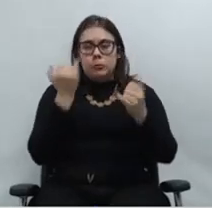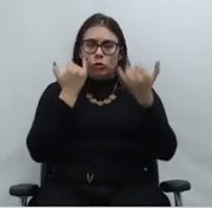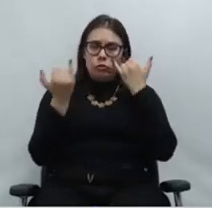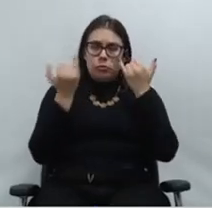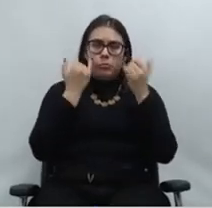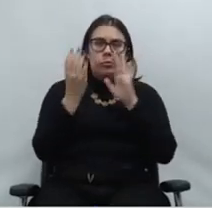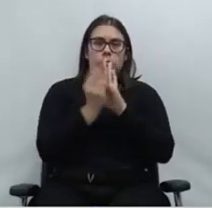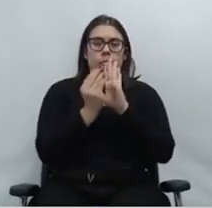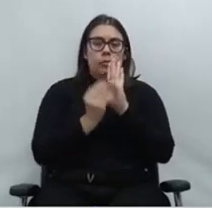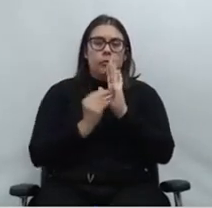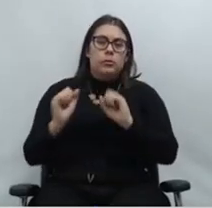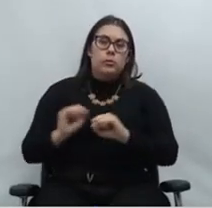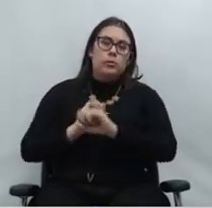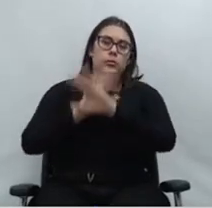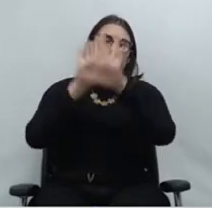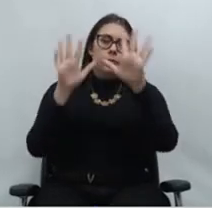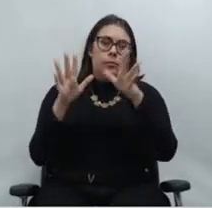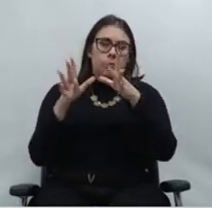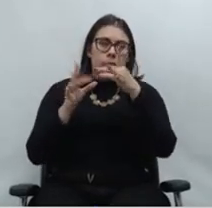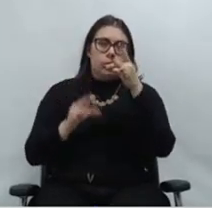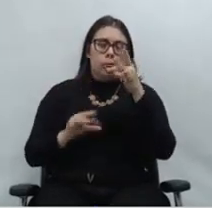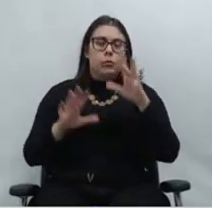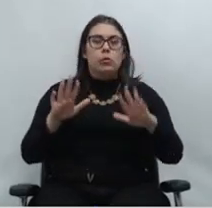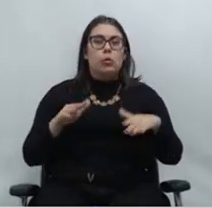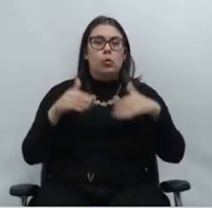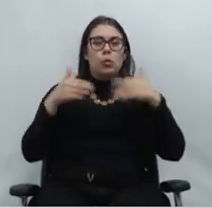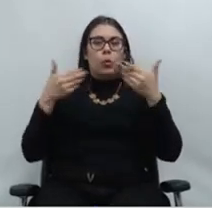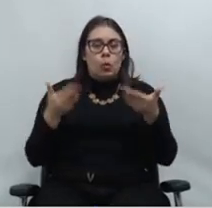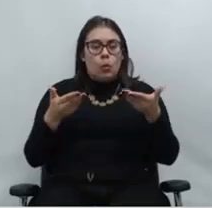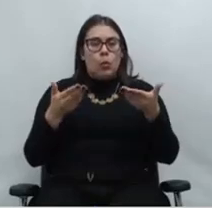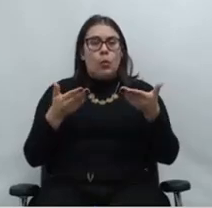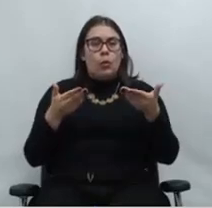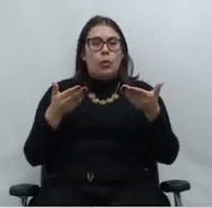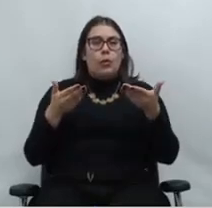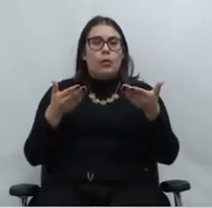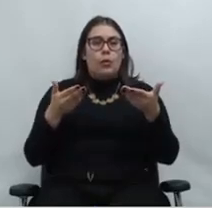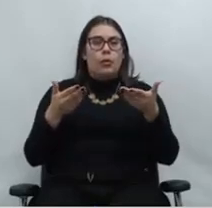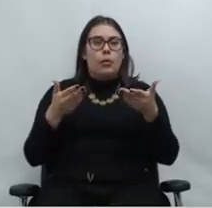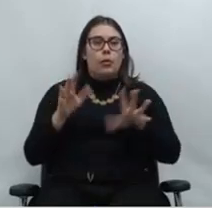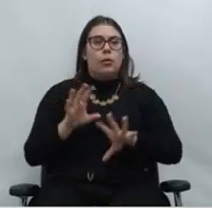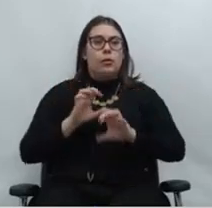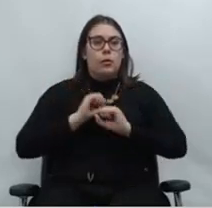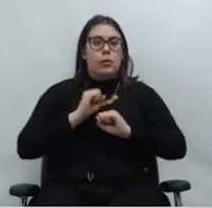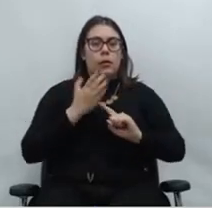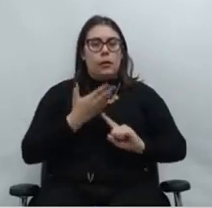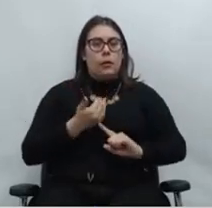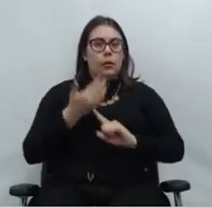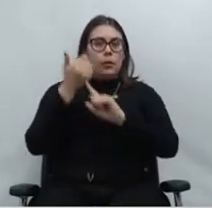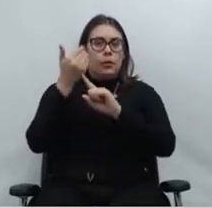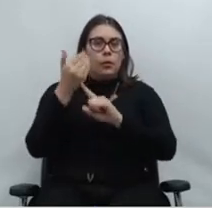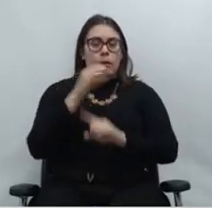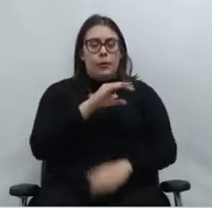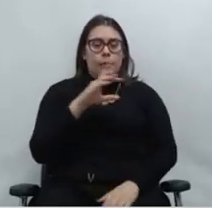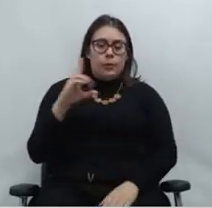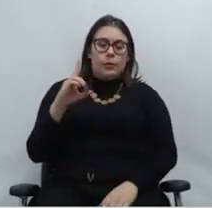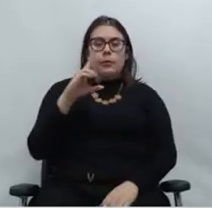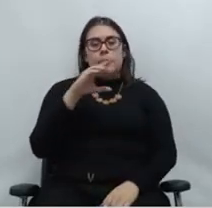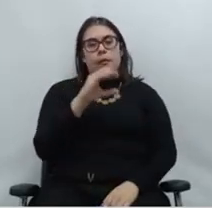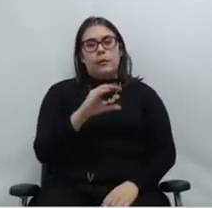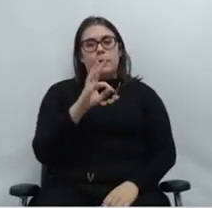eu solicitei esclarecimentos e detalhamentos sobre quais recursos serão destinados à incorporação dessas tecnologias. A coordenação da